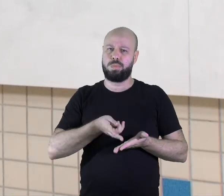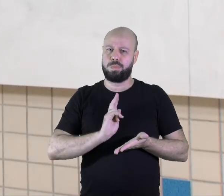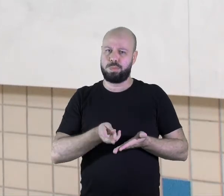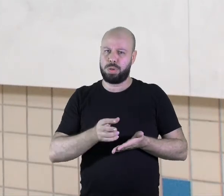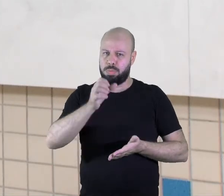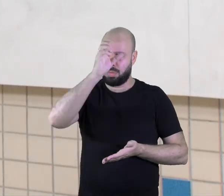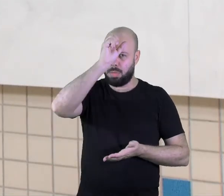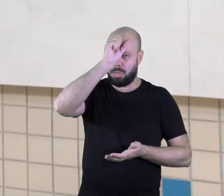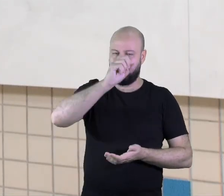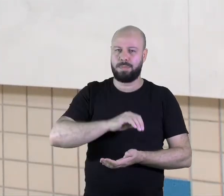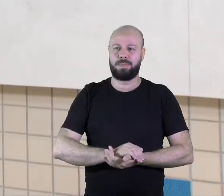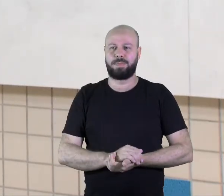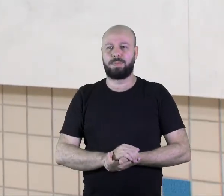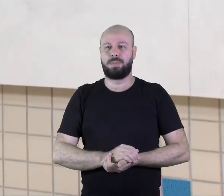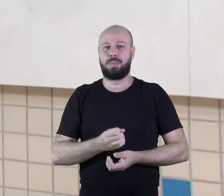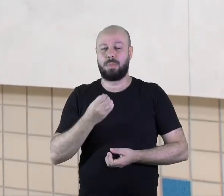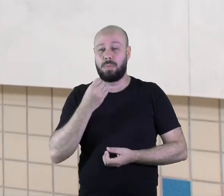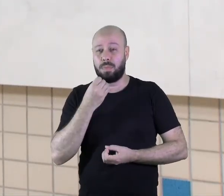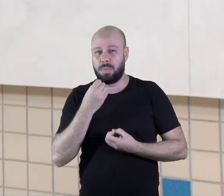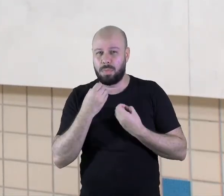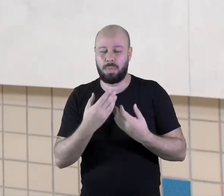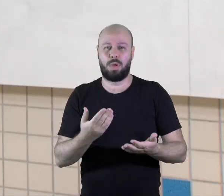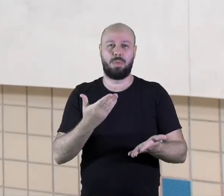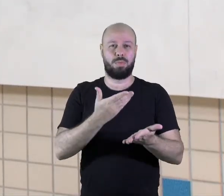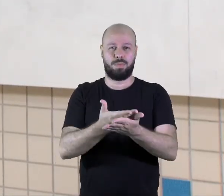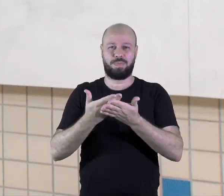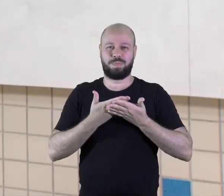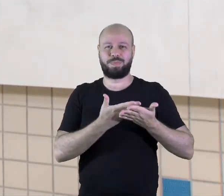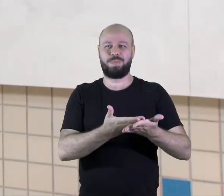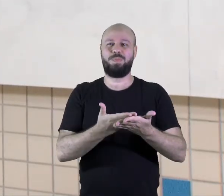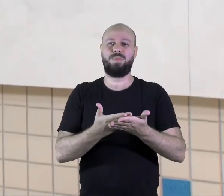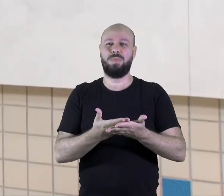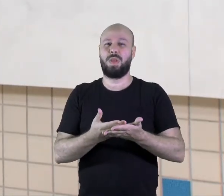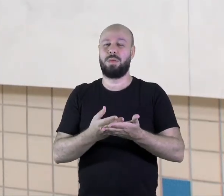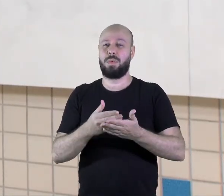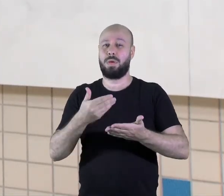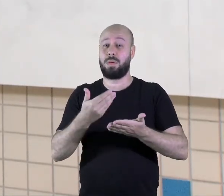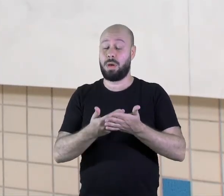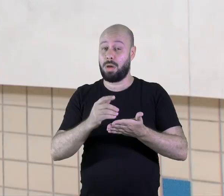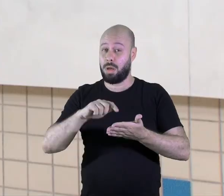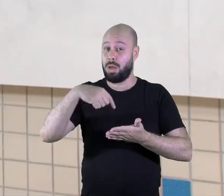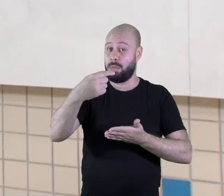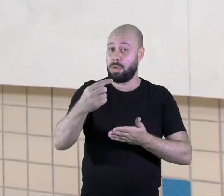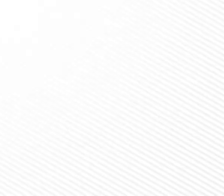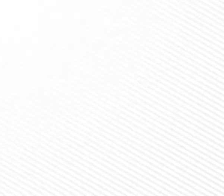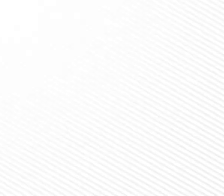de aprendizagem. Bons estudos para vocês e nos vemos na próxima aula.